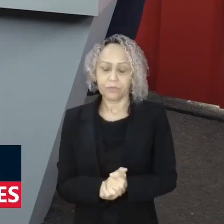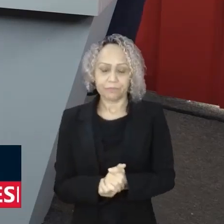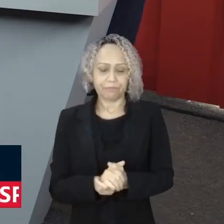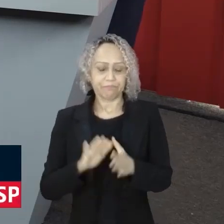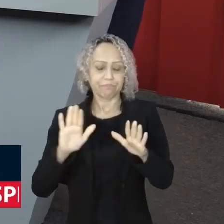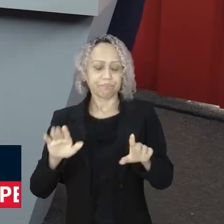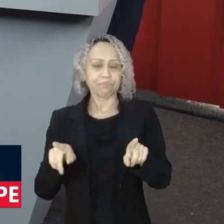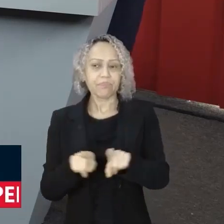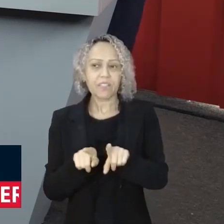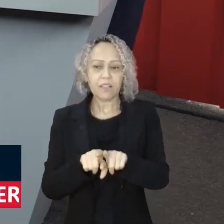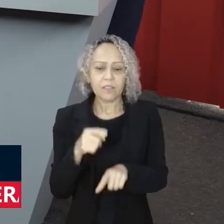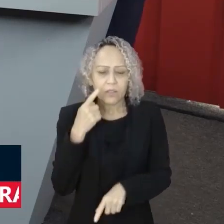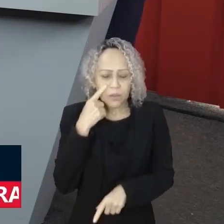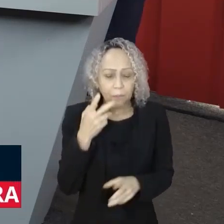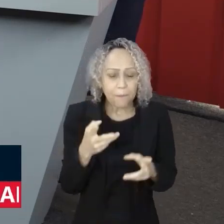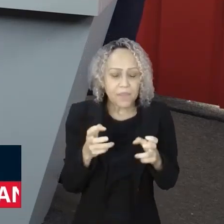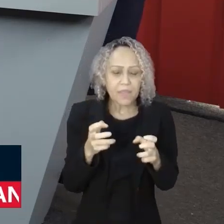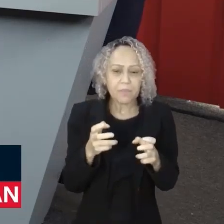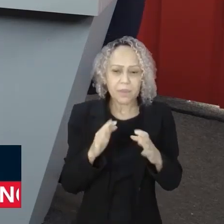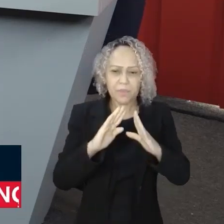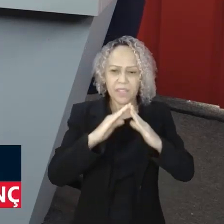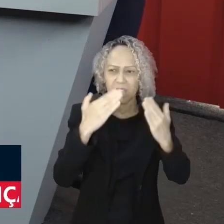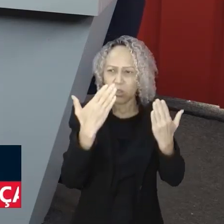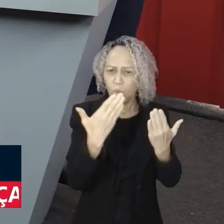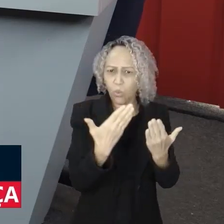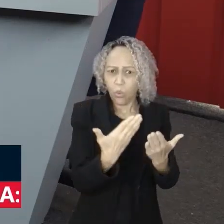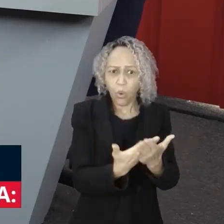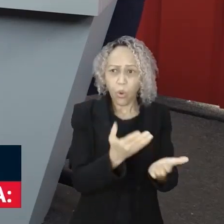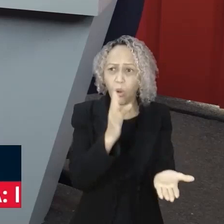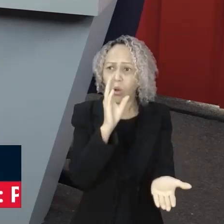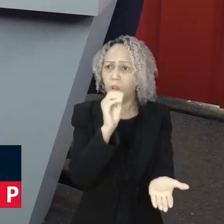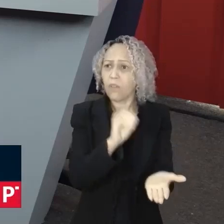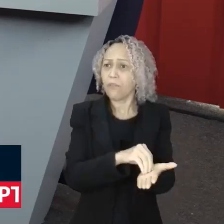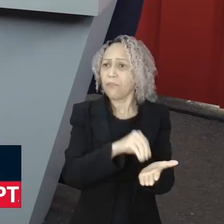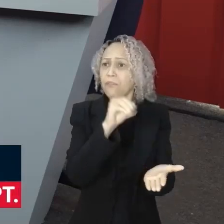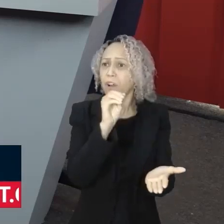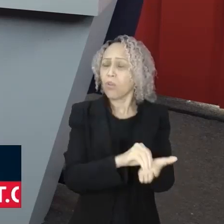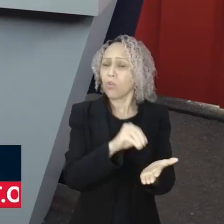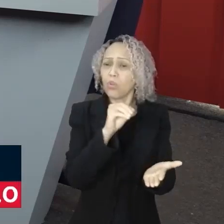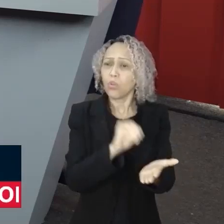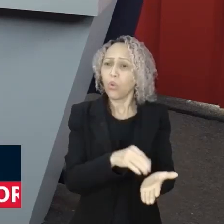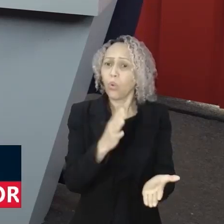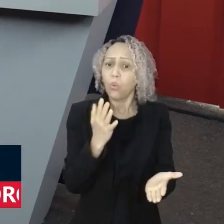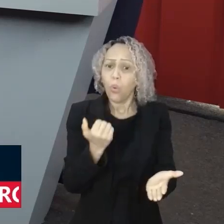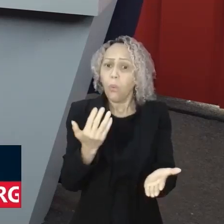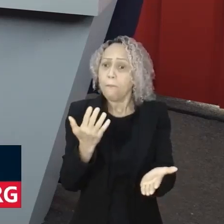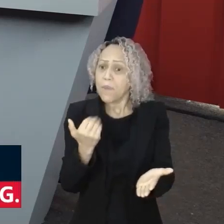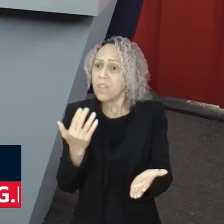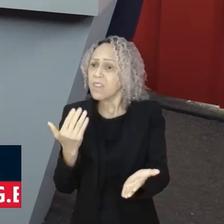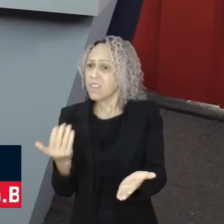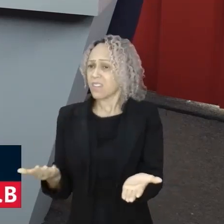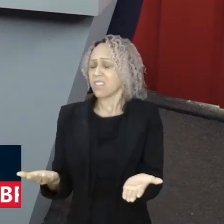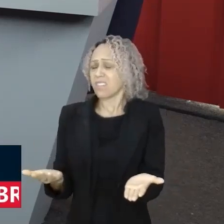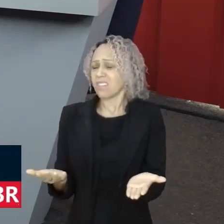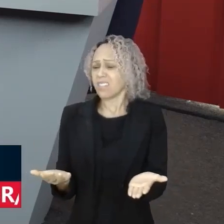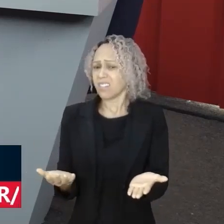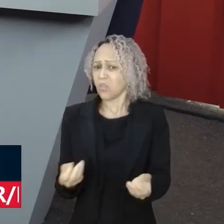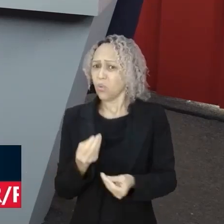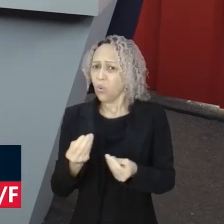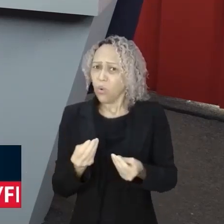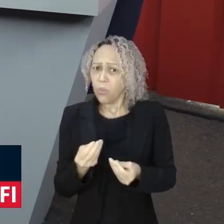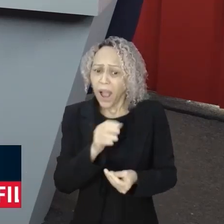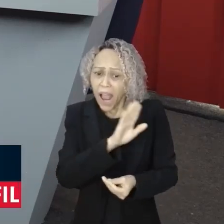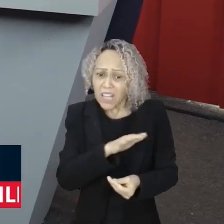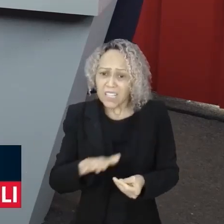a situação da alimentação escolar completamente desmontada, as crianças fazendo como única refeição no dia um biscoito